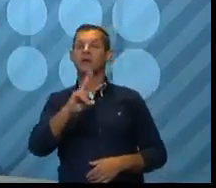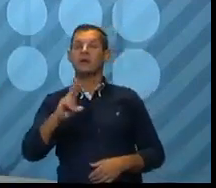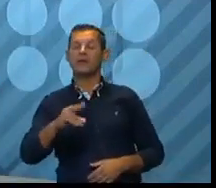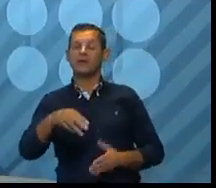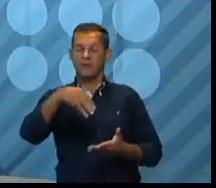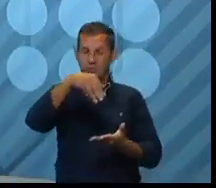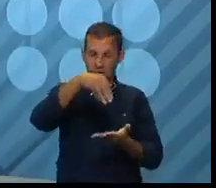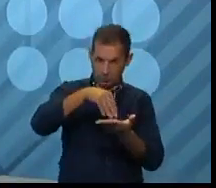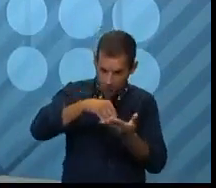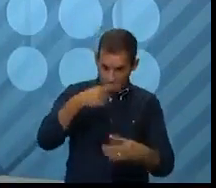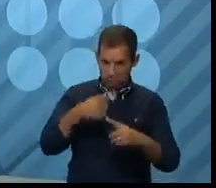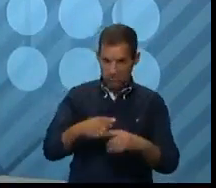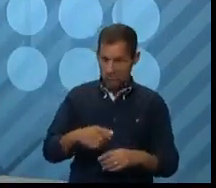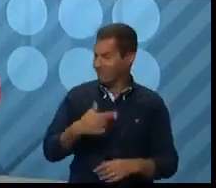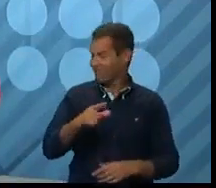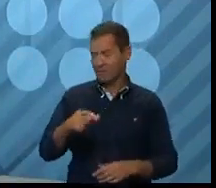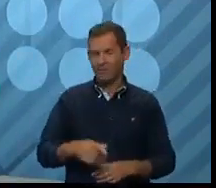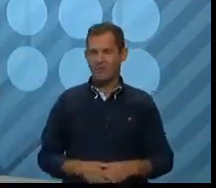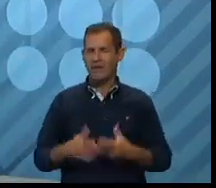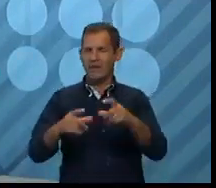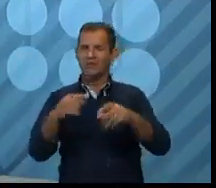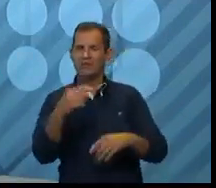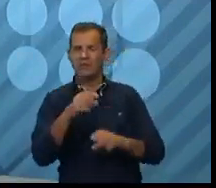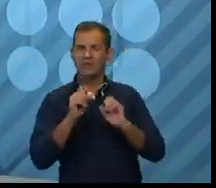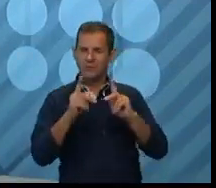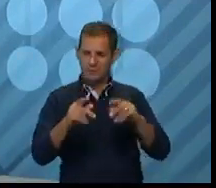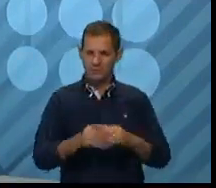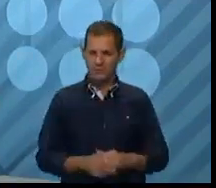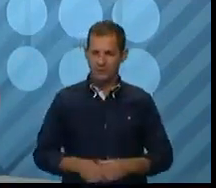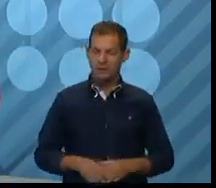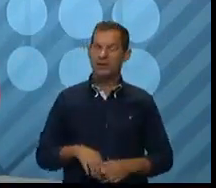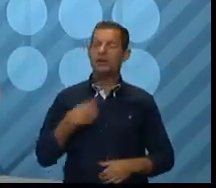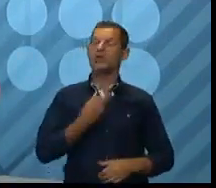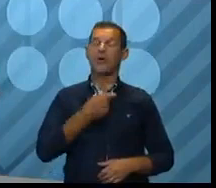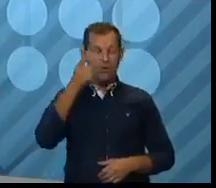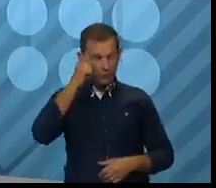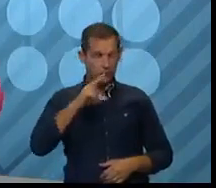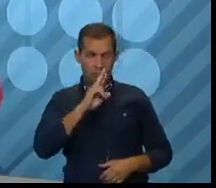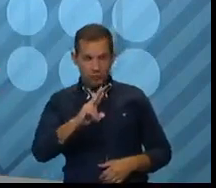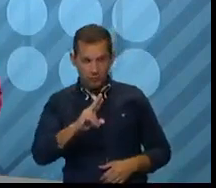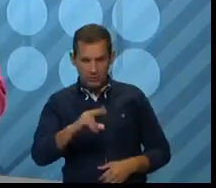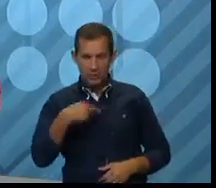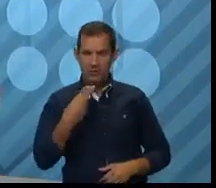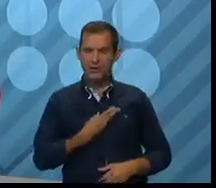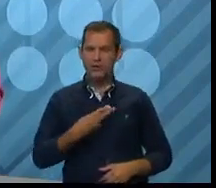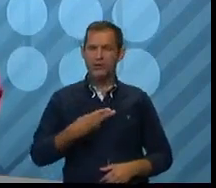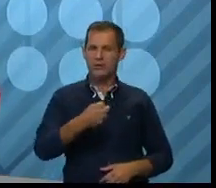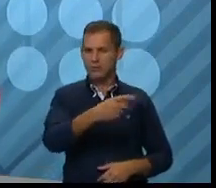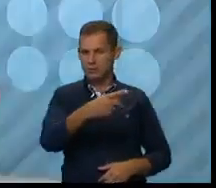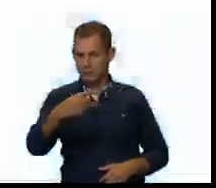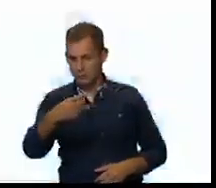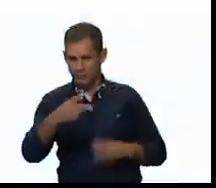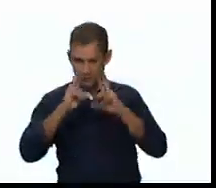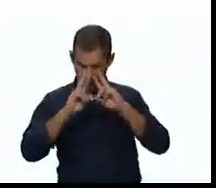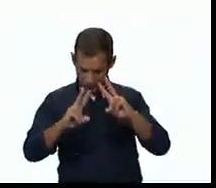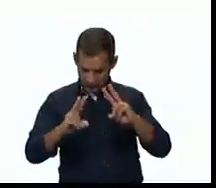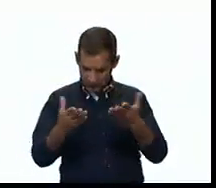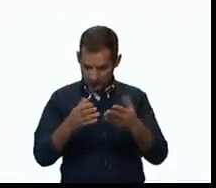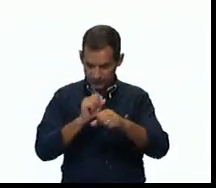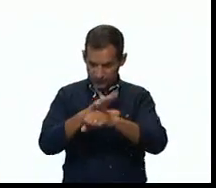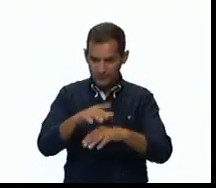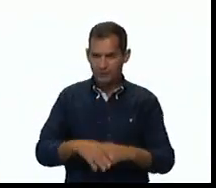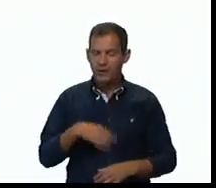utilizar o módulo. Por quê? Não existe área negativa. Com isso, a gente já consegue resolver a nossa situação problema. Acompanhe no